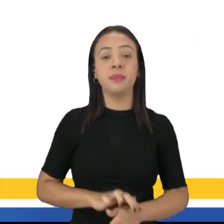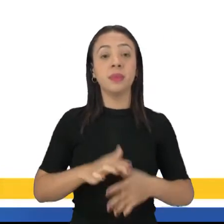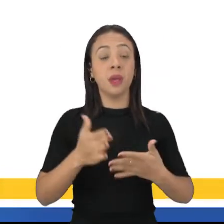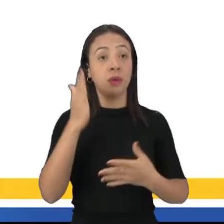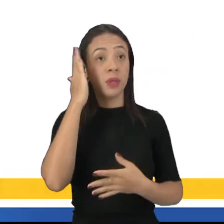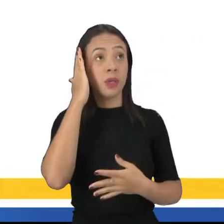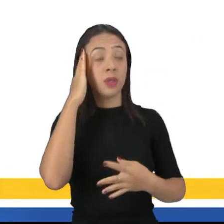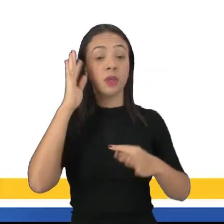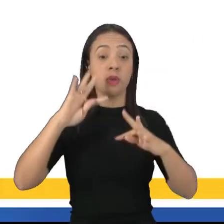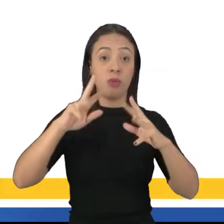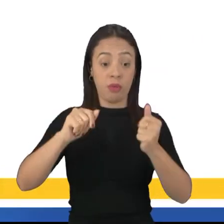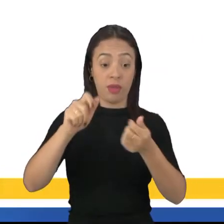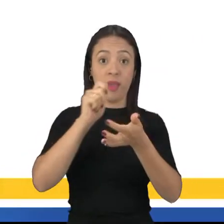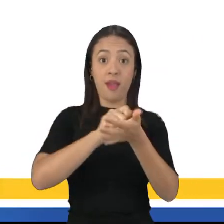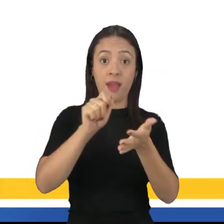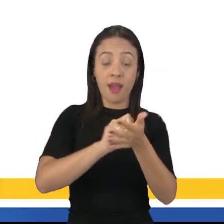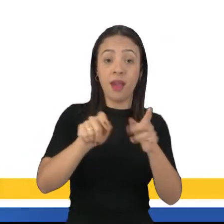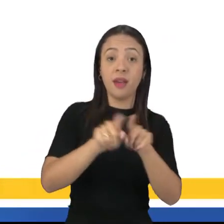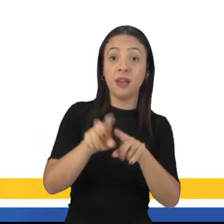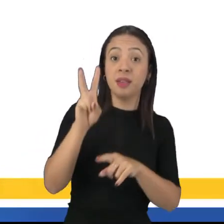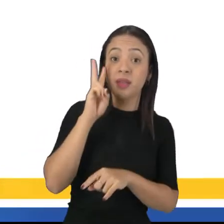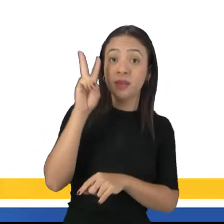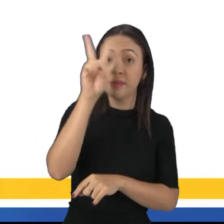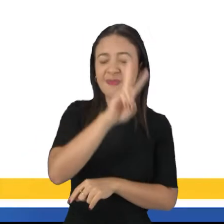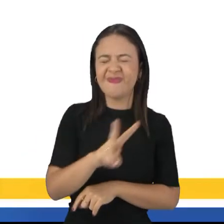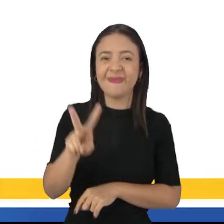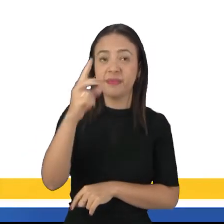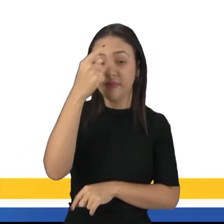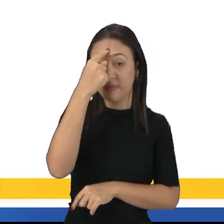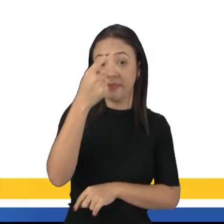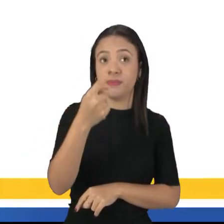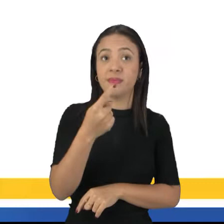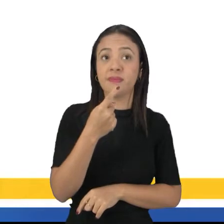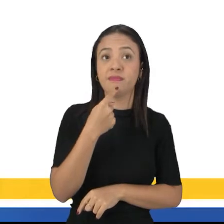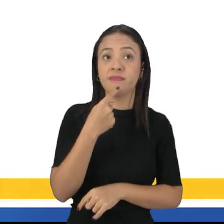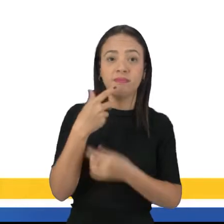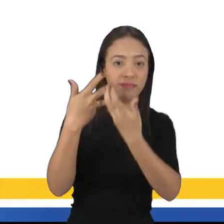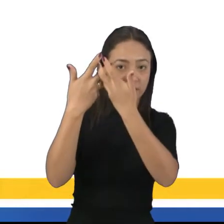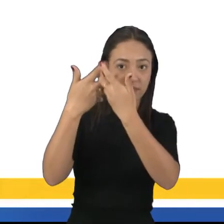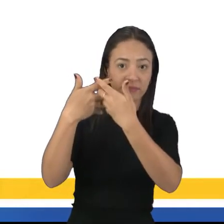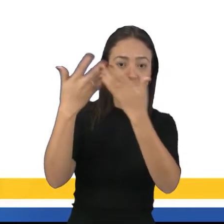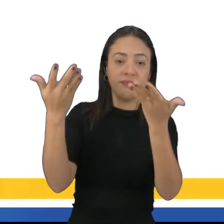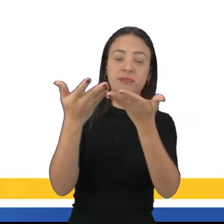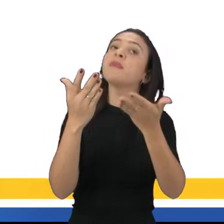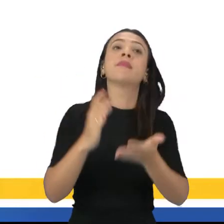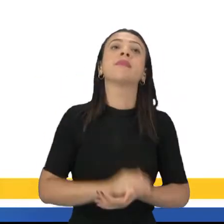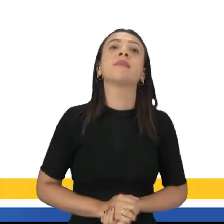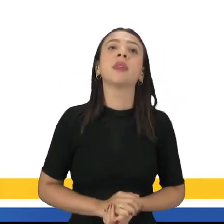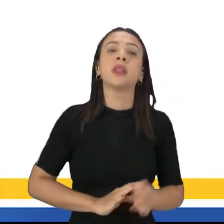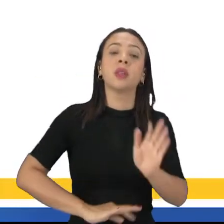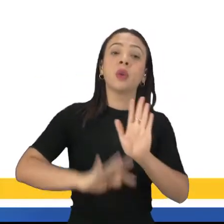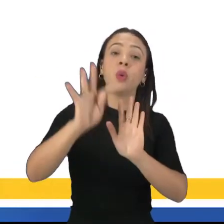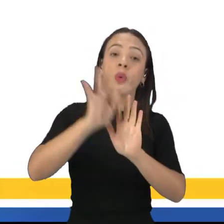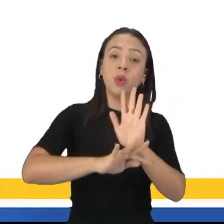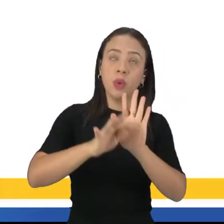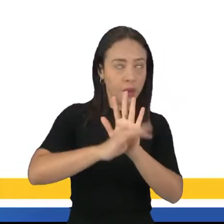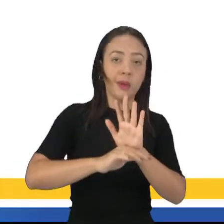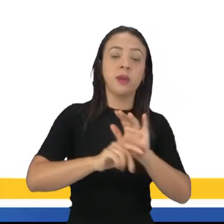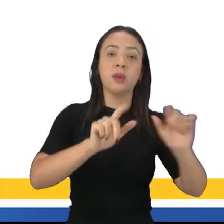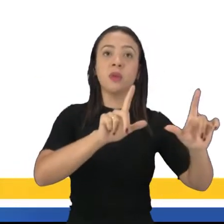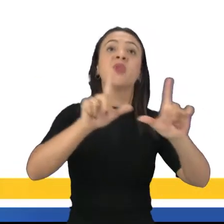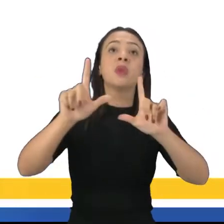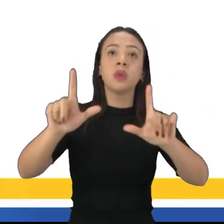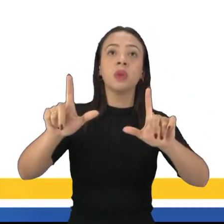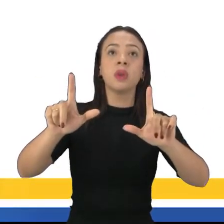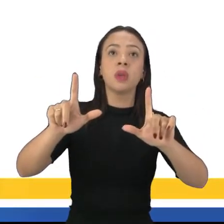está escrito e a partir do que a gente vê através das imagens, vamos raciocinar juntos. Os textos publicitários